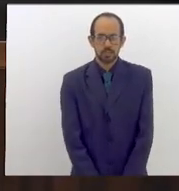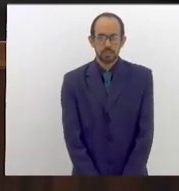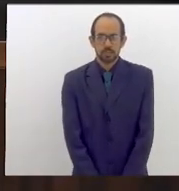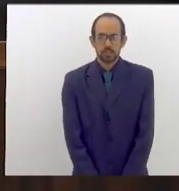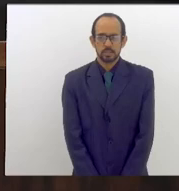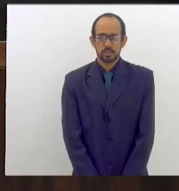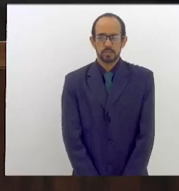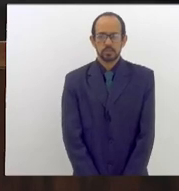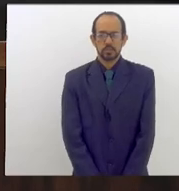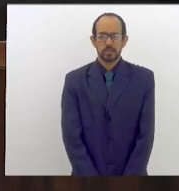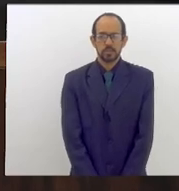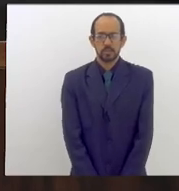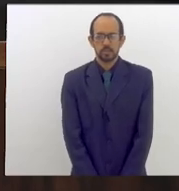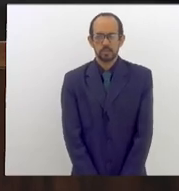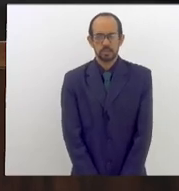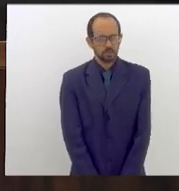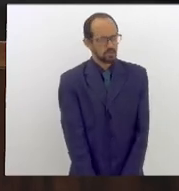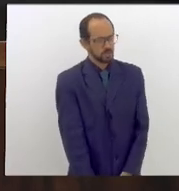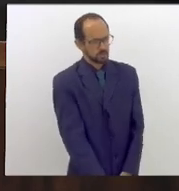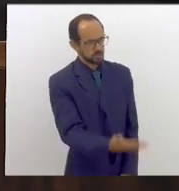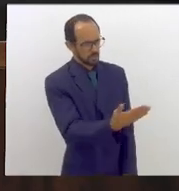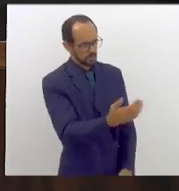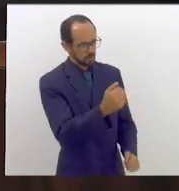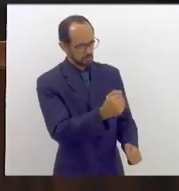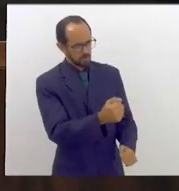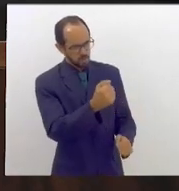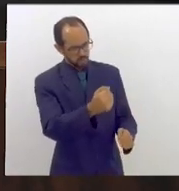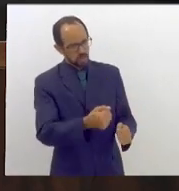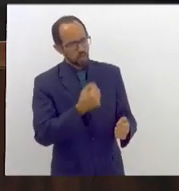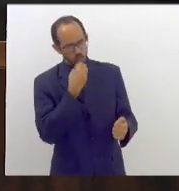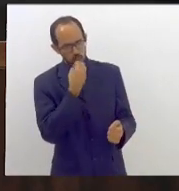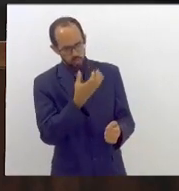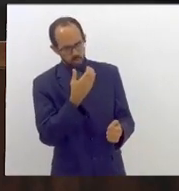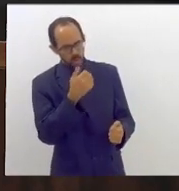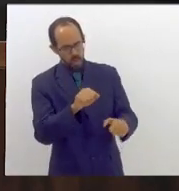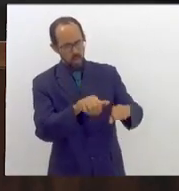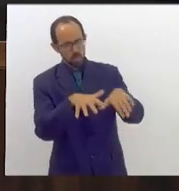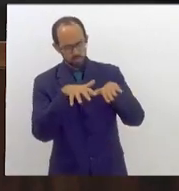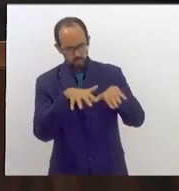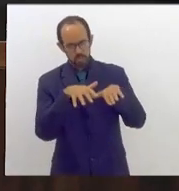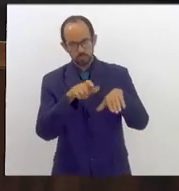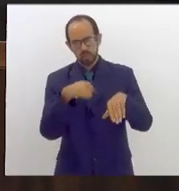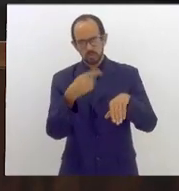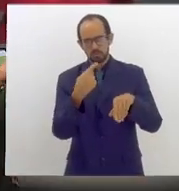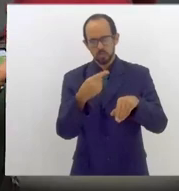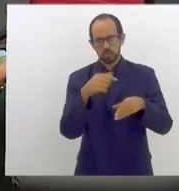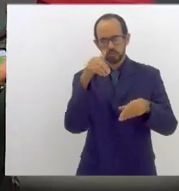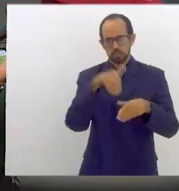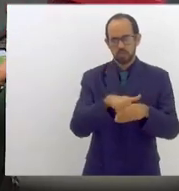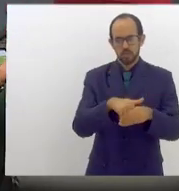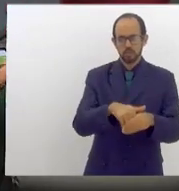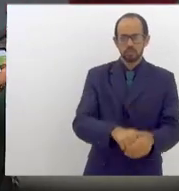vossa excelência possa relatar a audiência para que a gente possa colher os pareceres